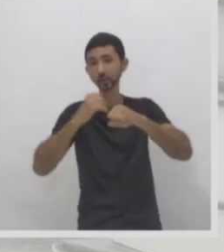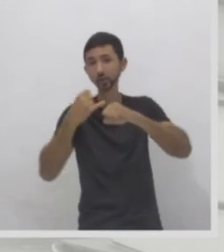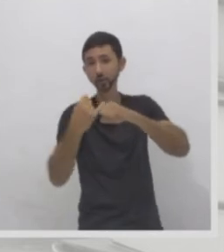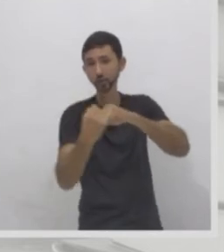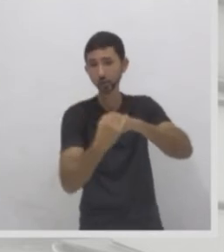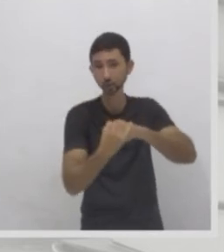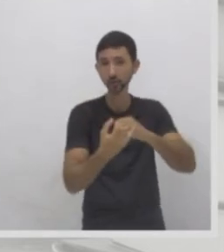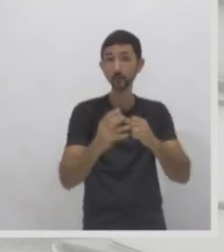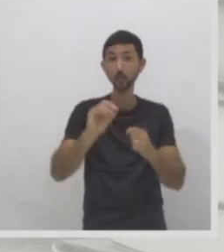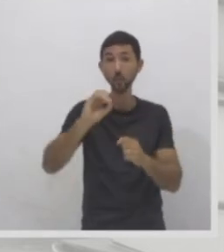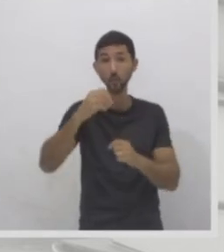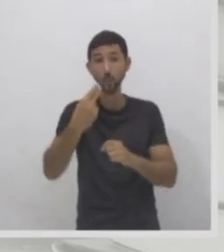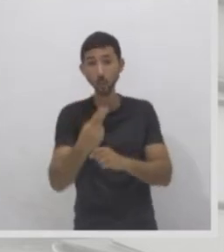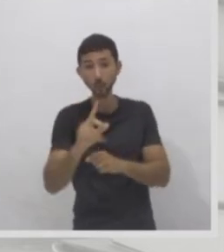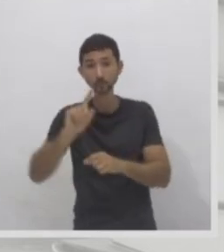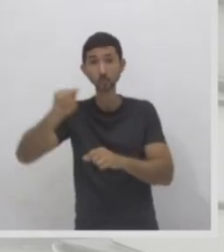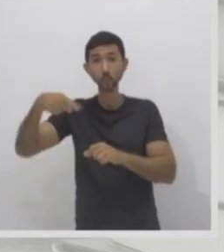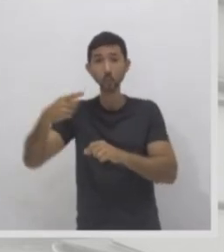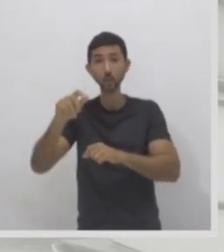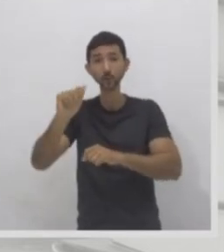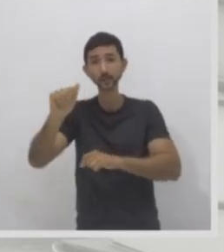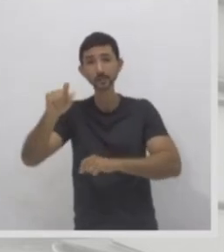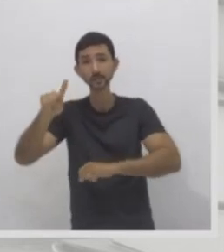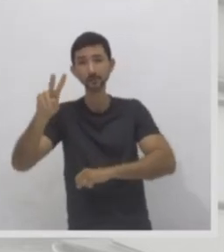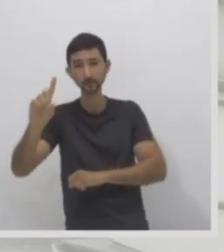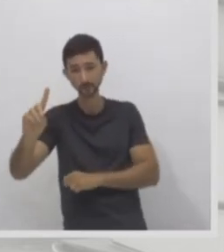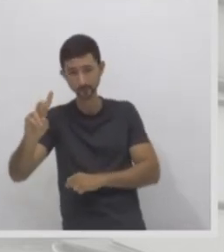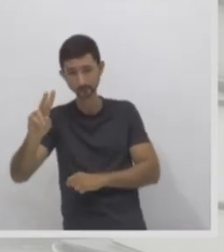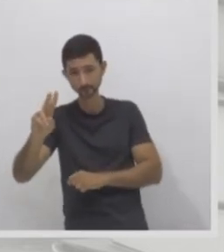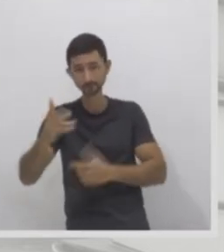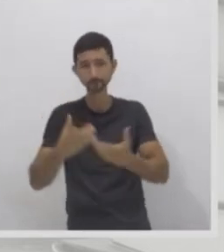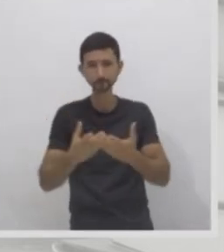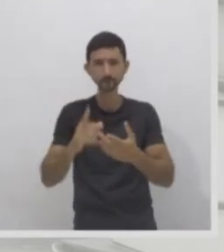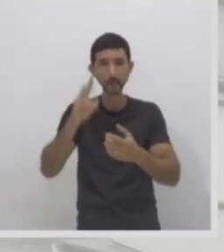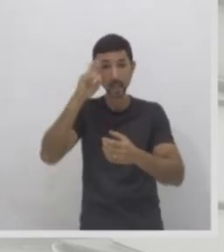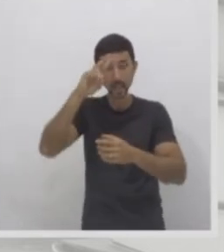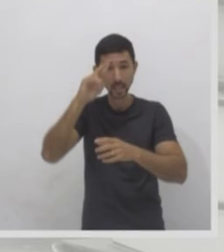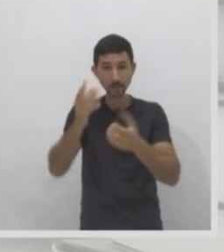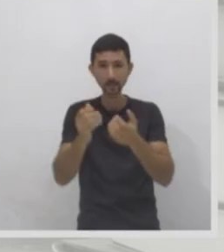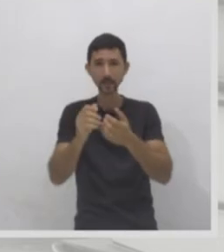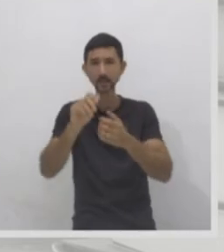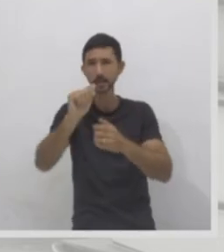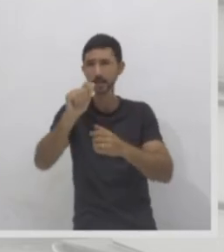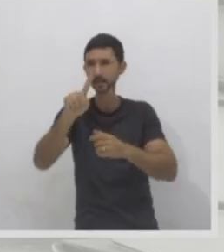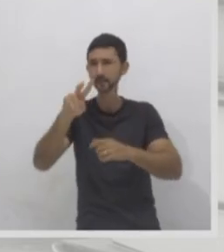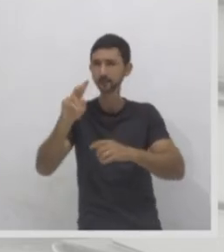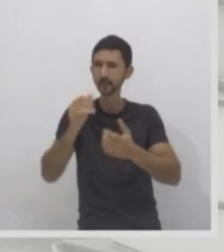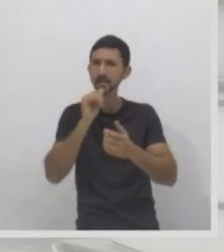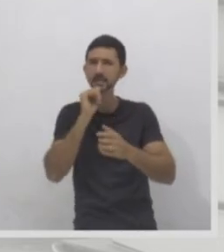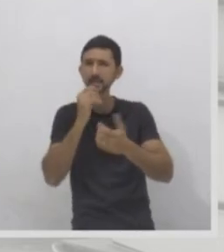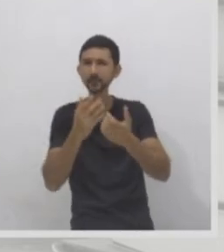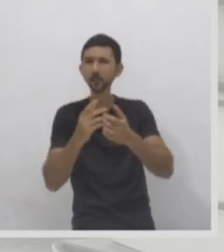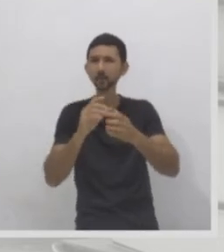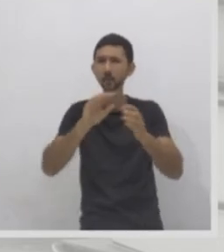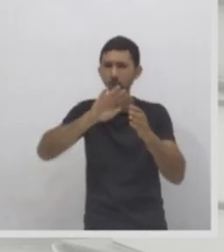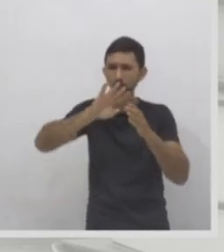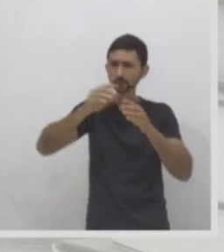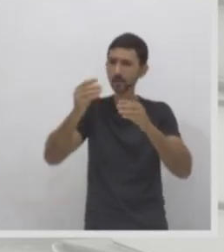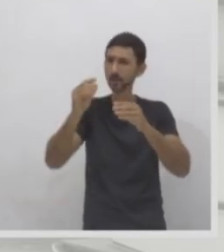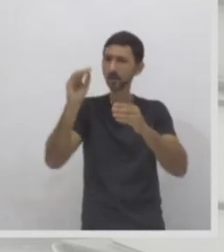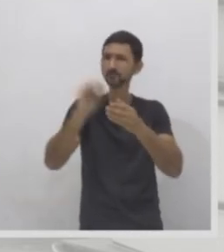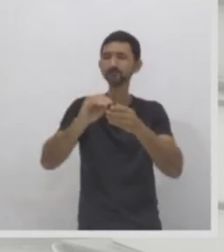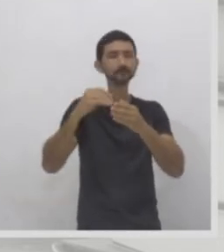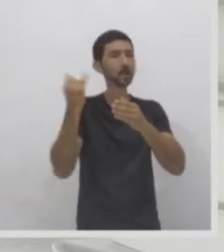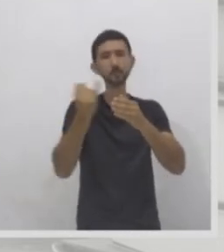adjetivo ou de um outro advérbio. Mas lembra de uma coisa, o adjunto adverbial, ele pode sair daí e